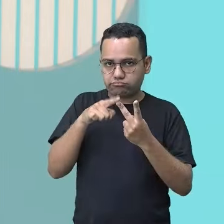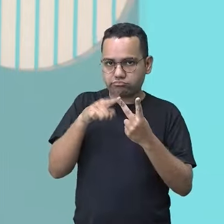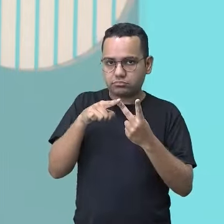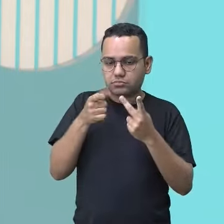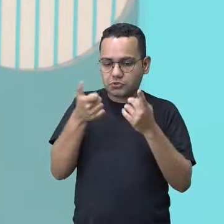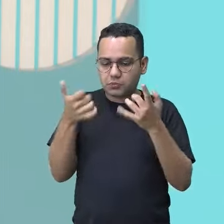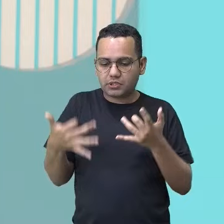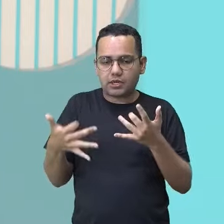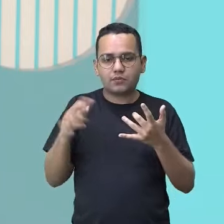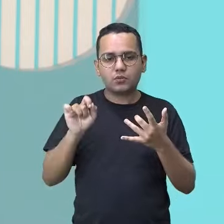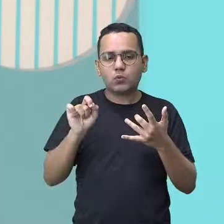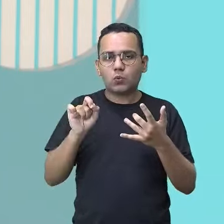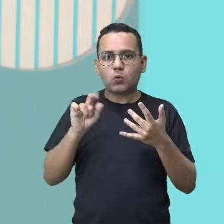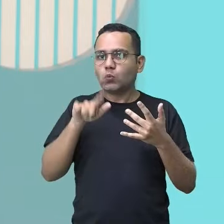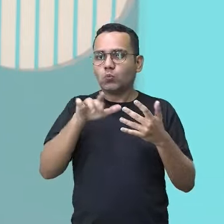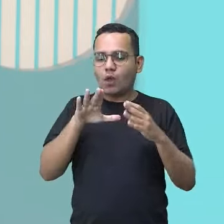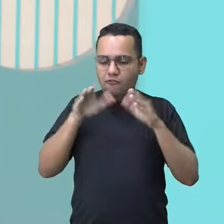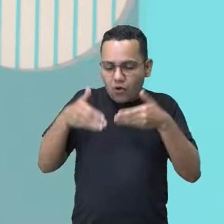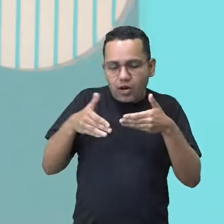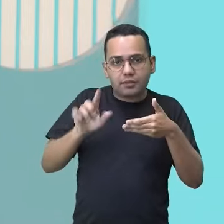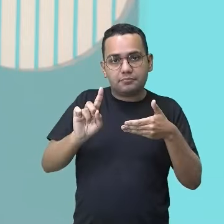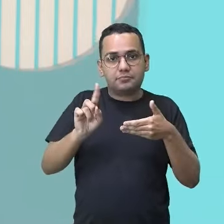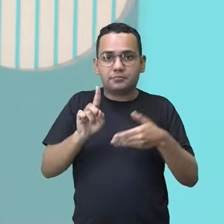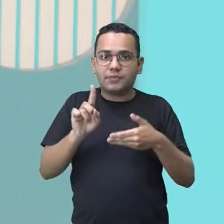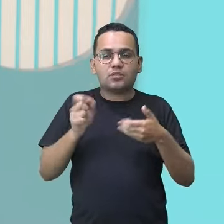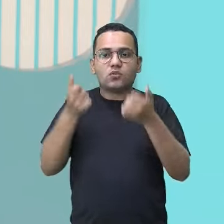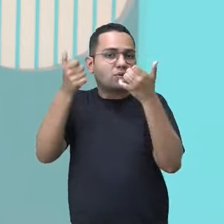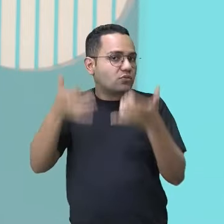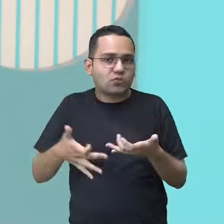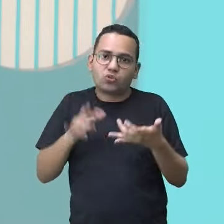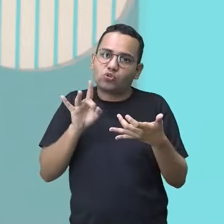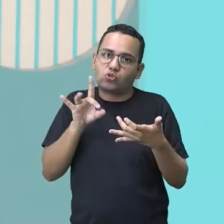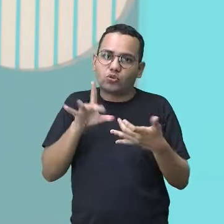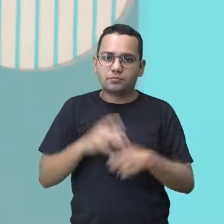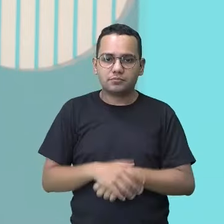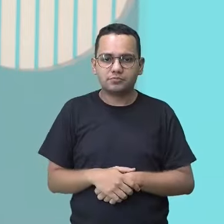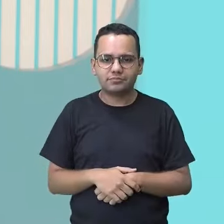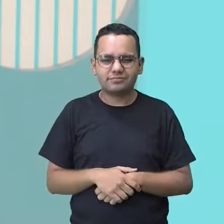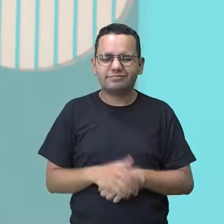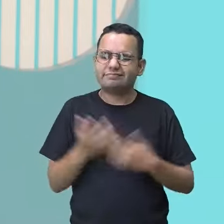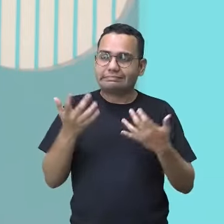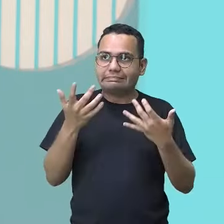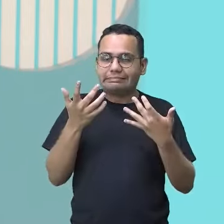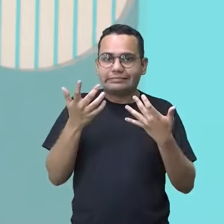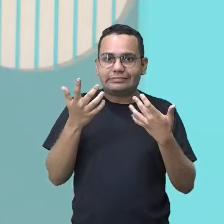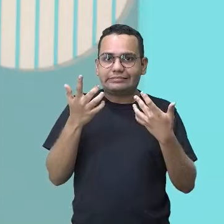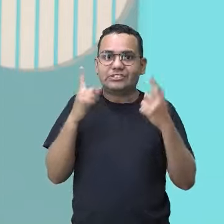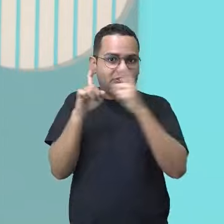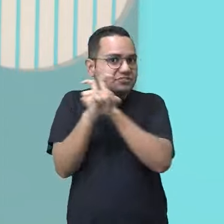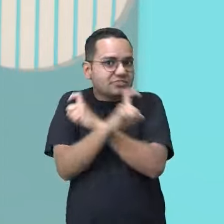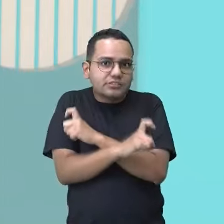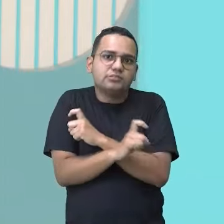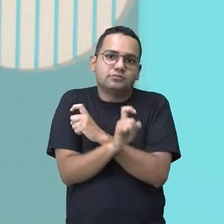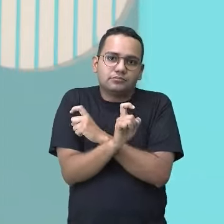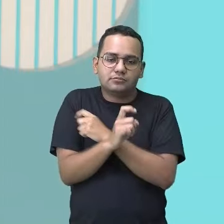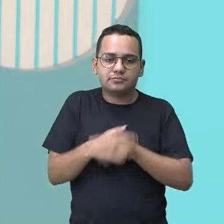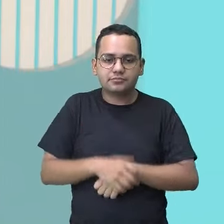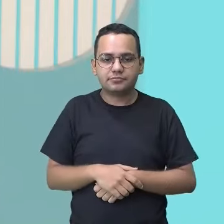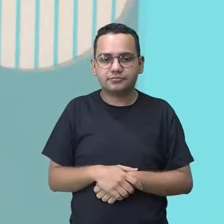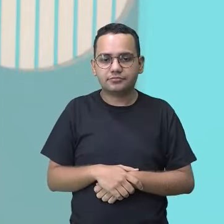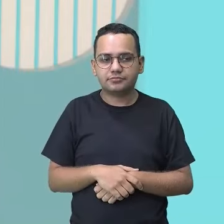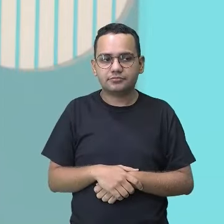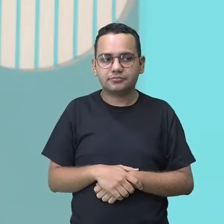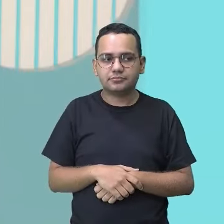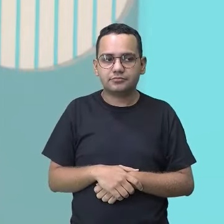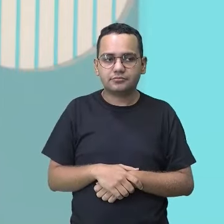vou restringir eu só vou explicar Nossa que confusão professora não estou entendendo mais nada eu vou